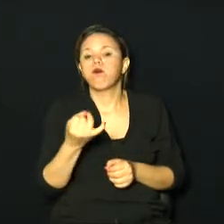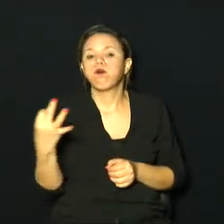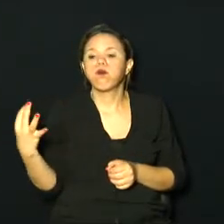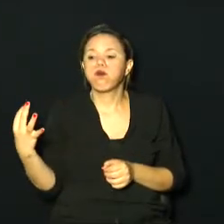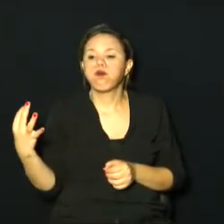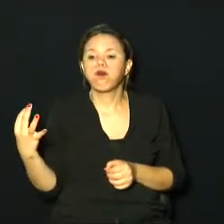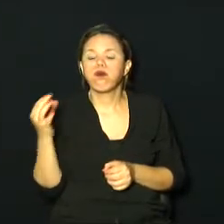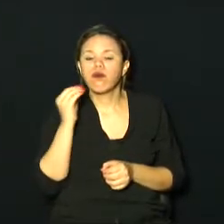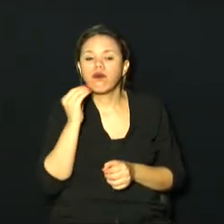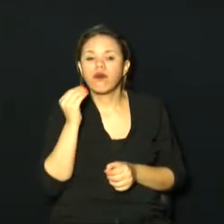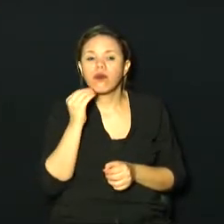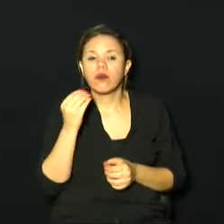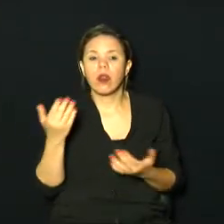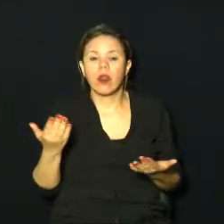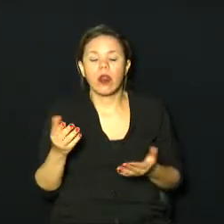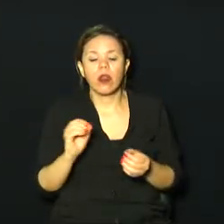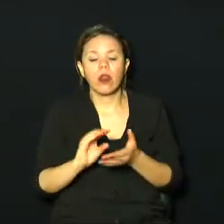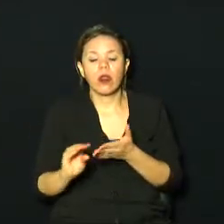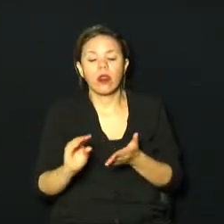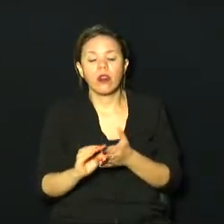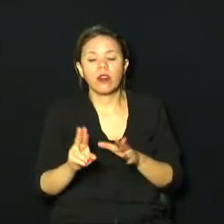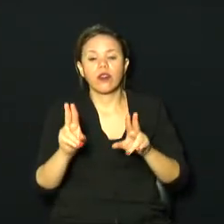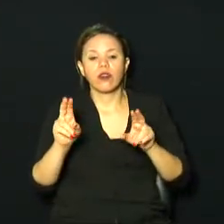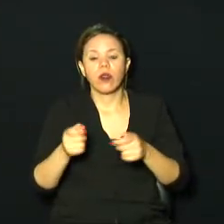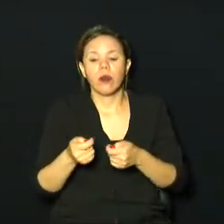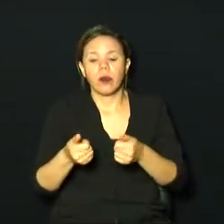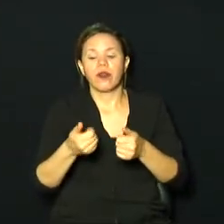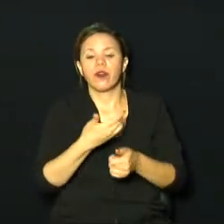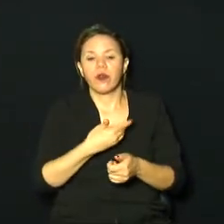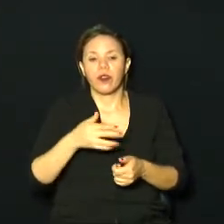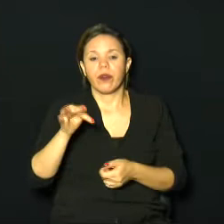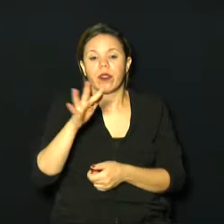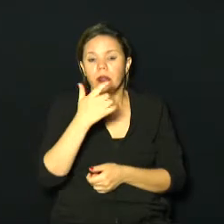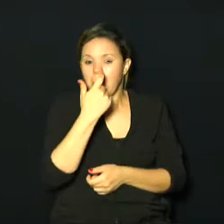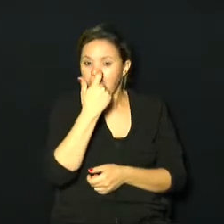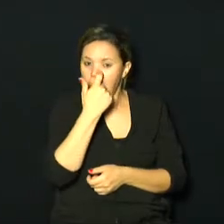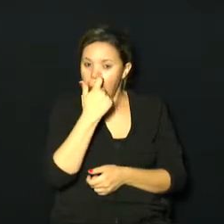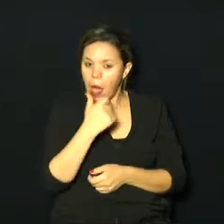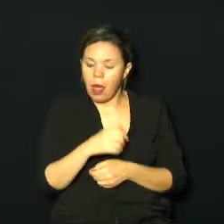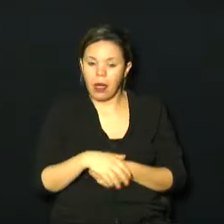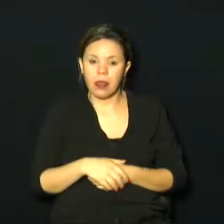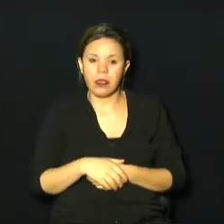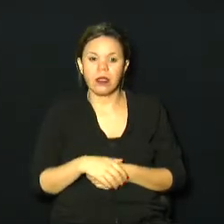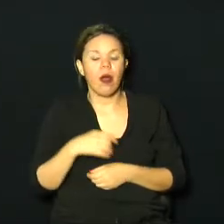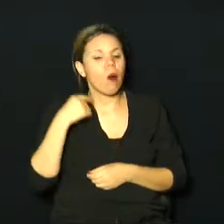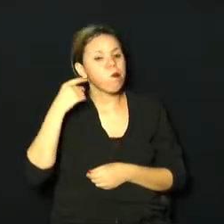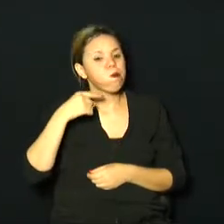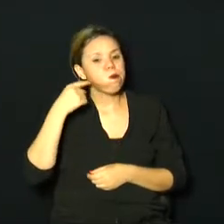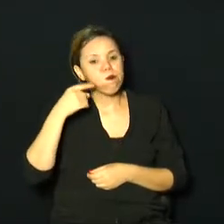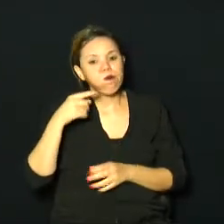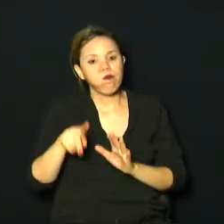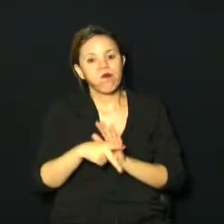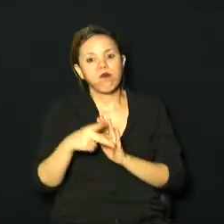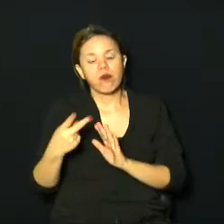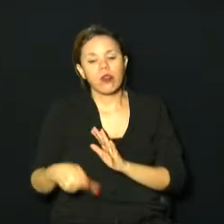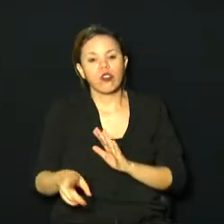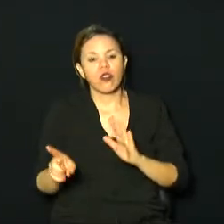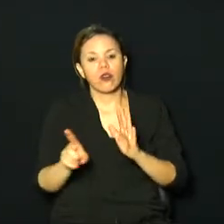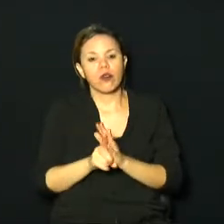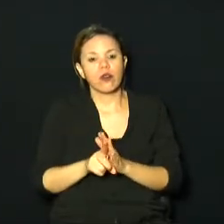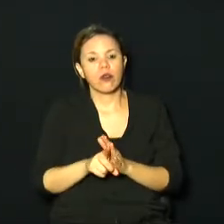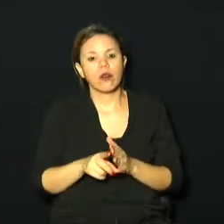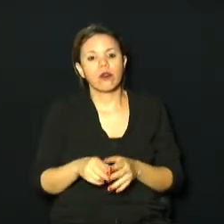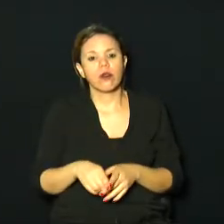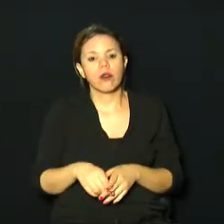auxílio emergencial que saiu, até mesmo quando o advogado do próprio proprietário nos colocou